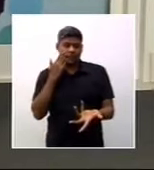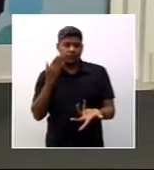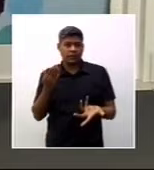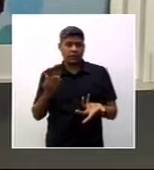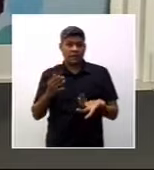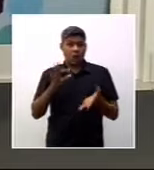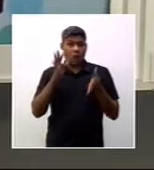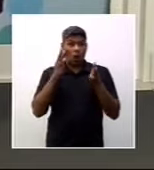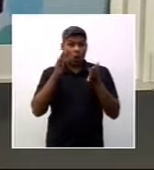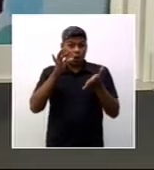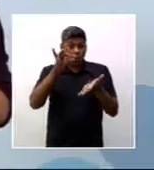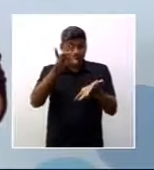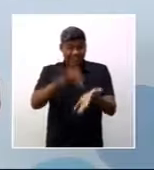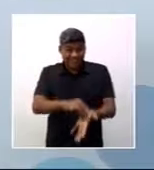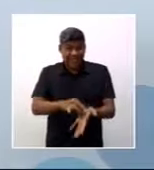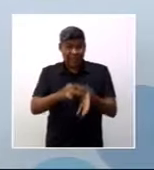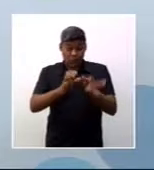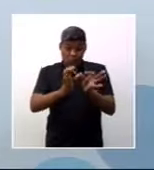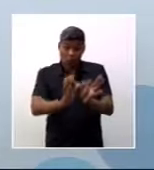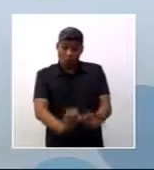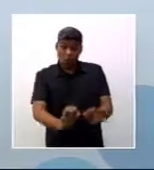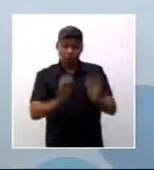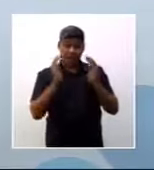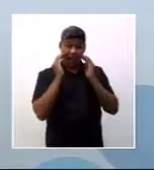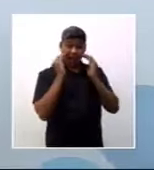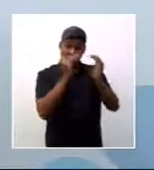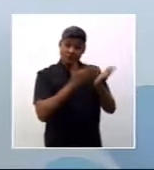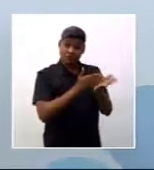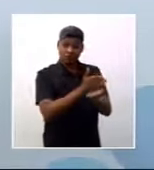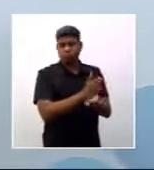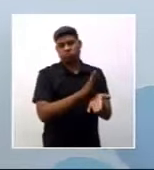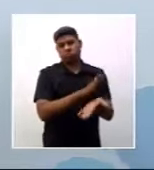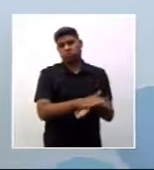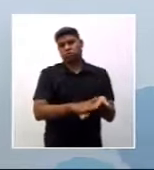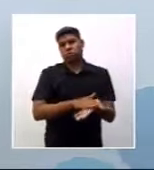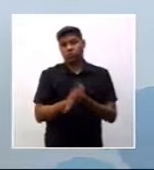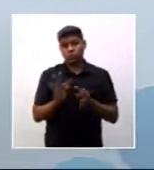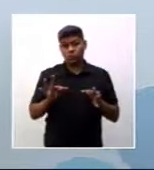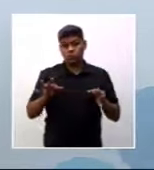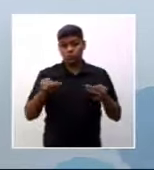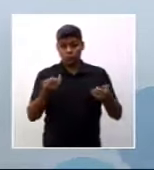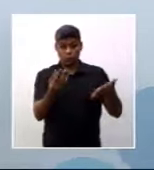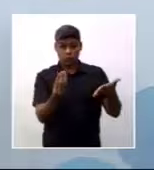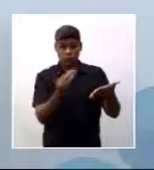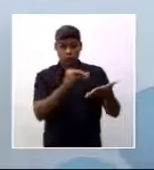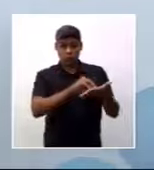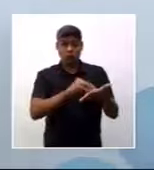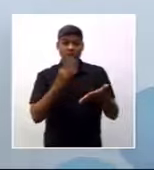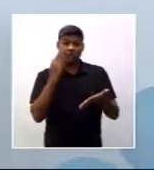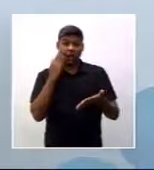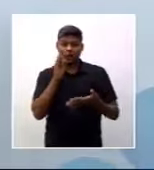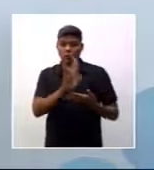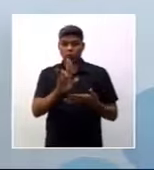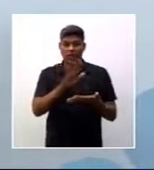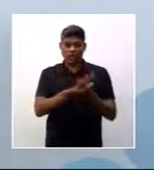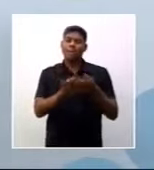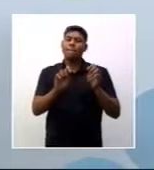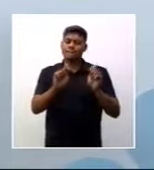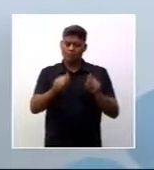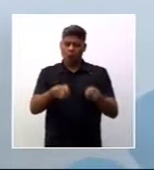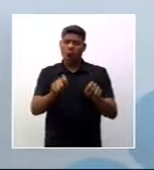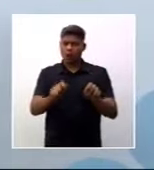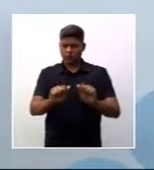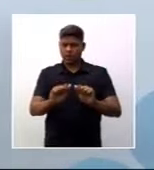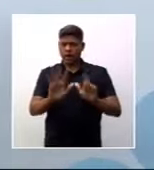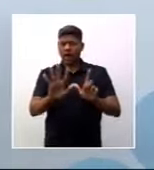totalmente confiável para uma pesquisa não tô dizendo que tudo tá lá não é se você não pode usar claro que pode